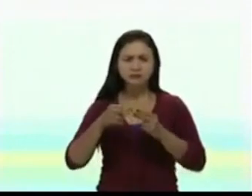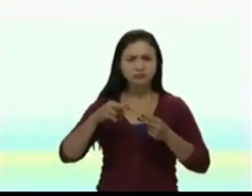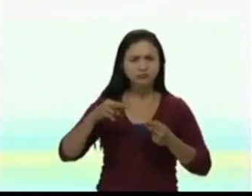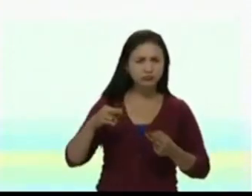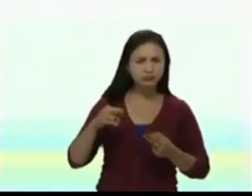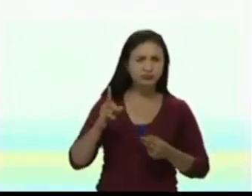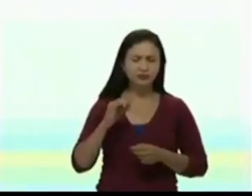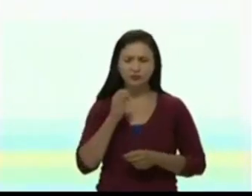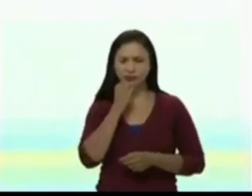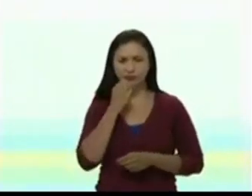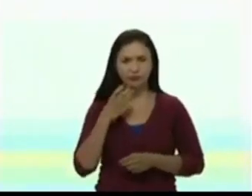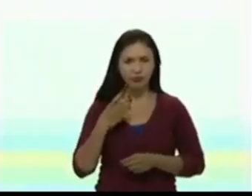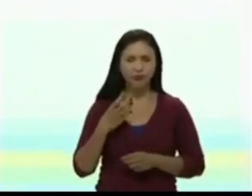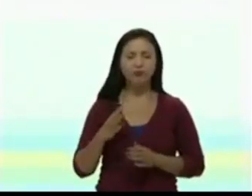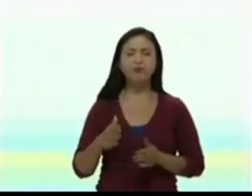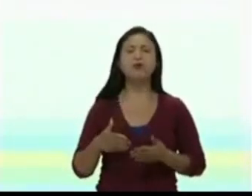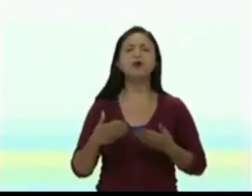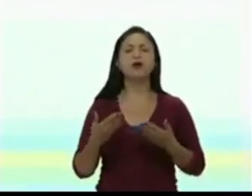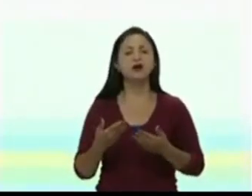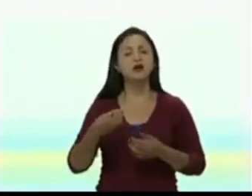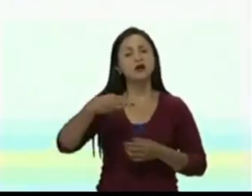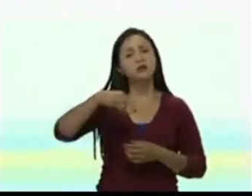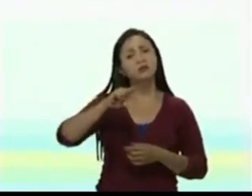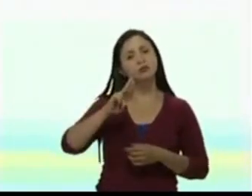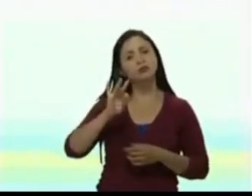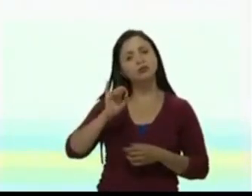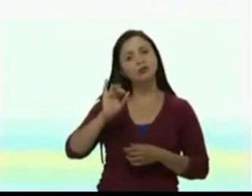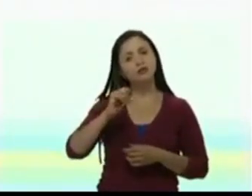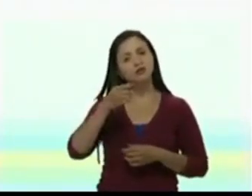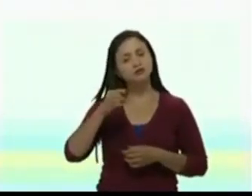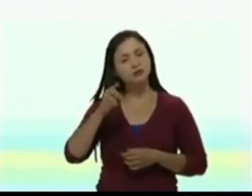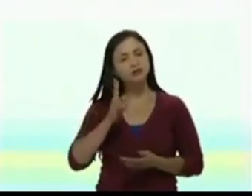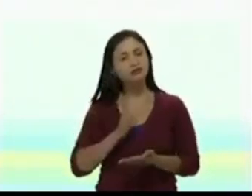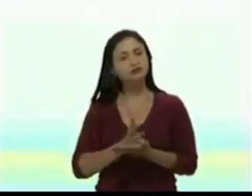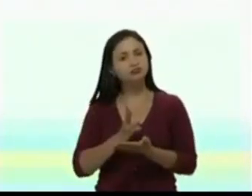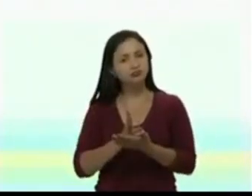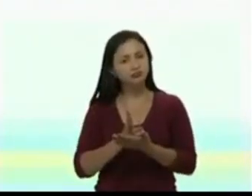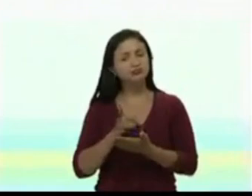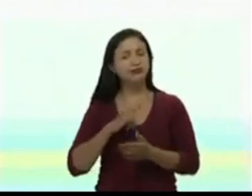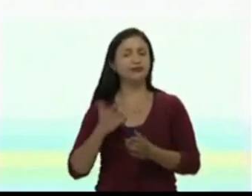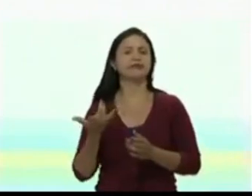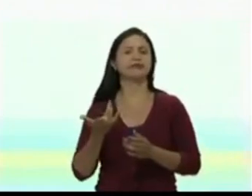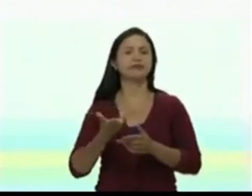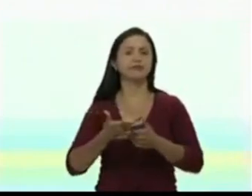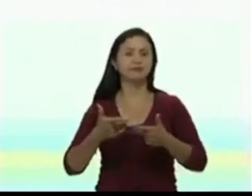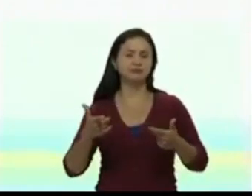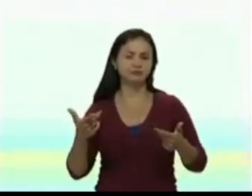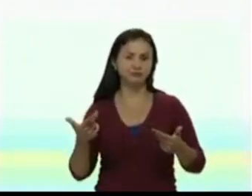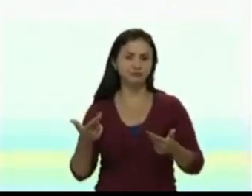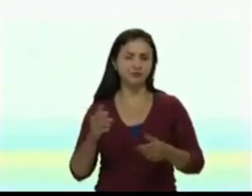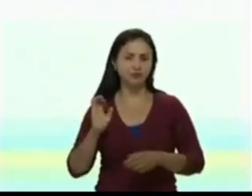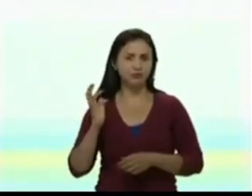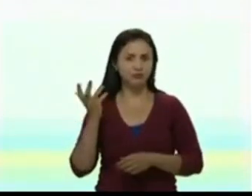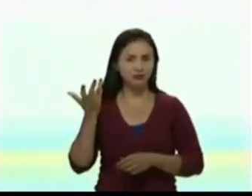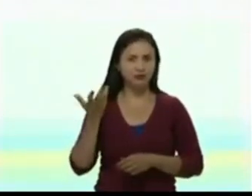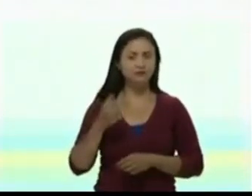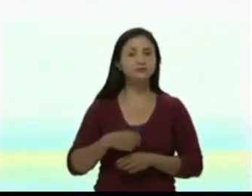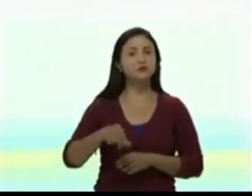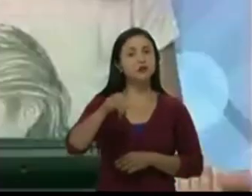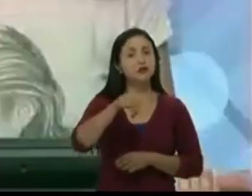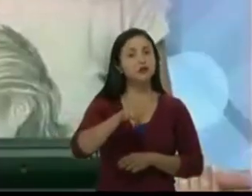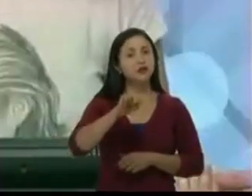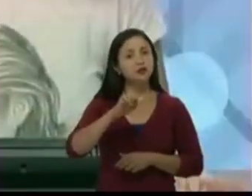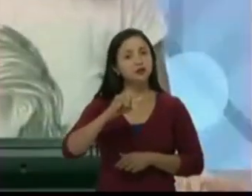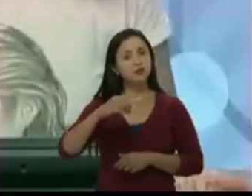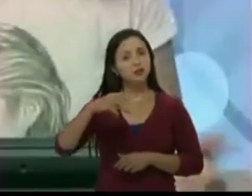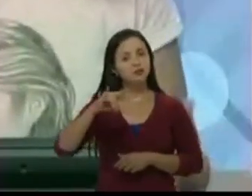ineficiente ou inativo, então as mutações permanecem no organismo e vão causar os seus efeitos. Já que as neoplasias são causadas por